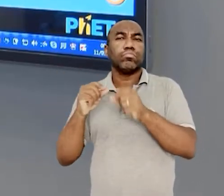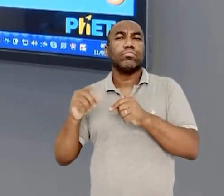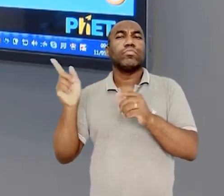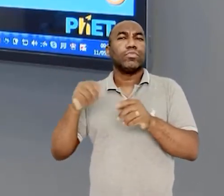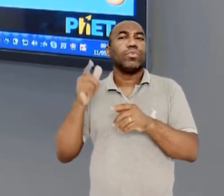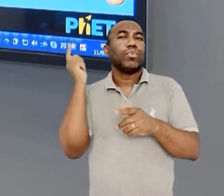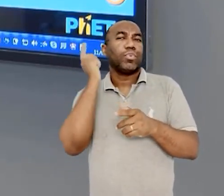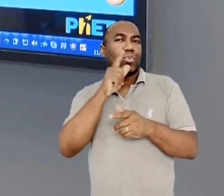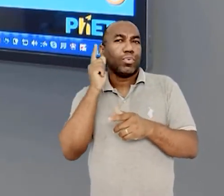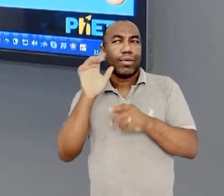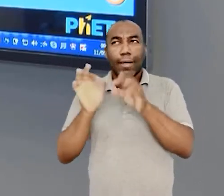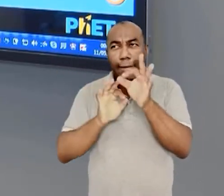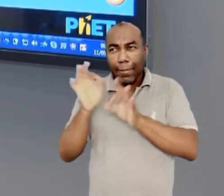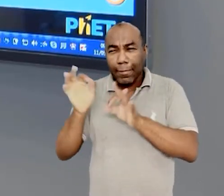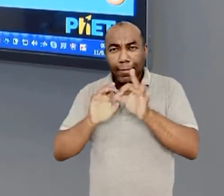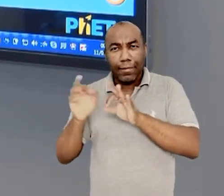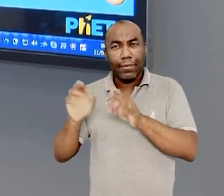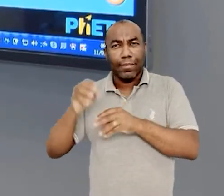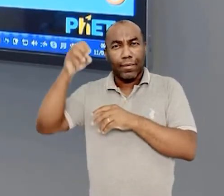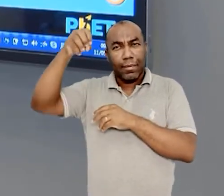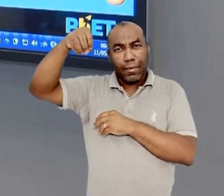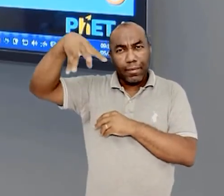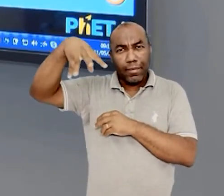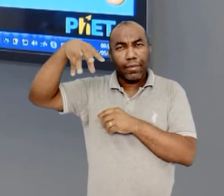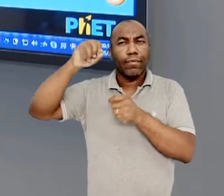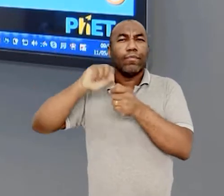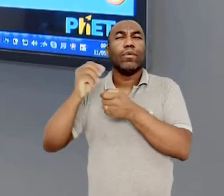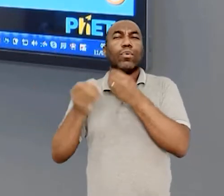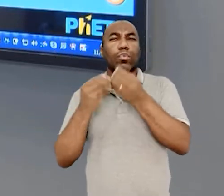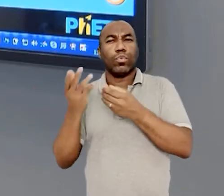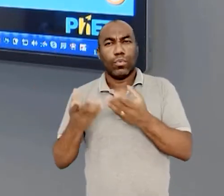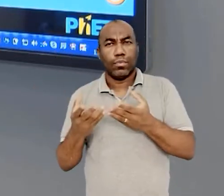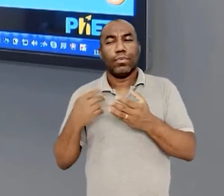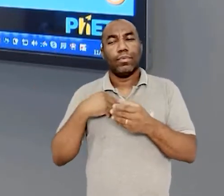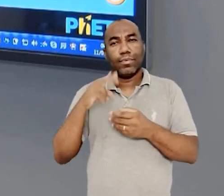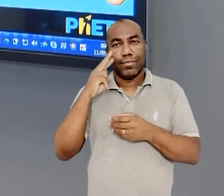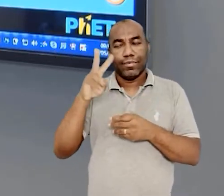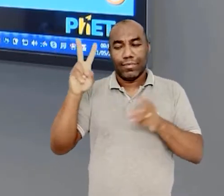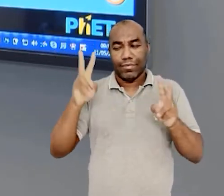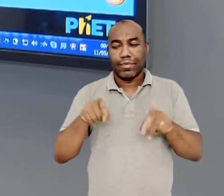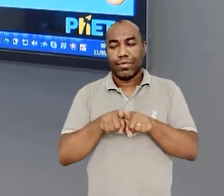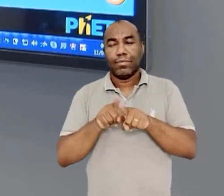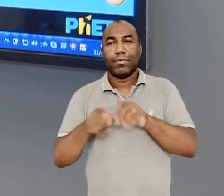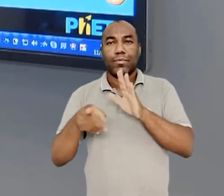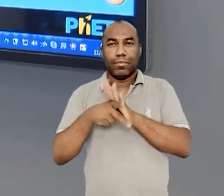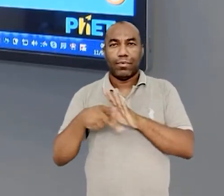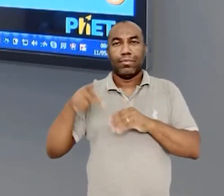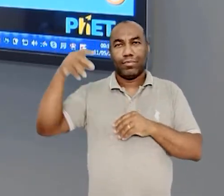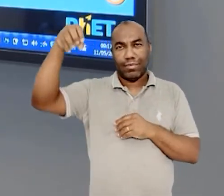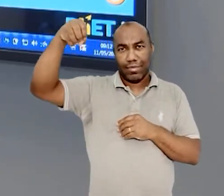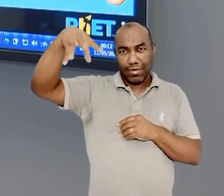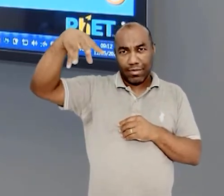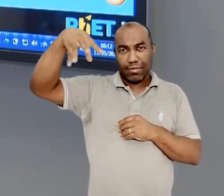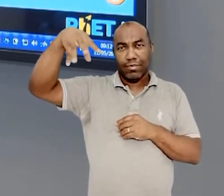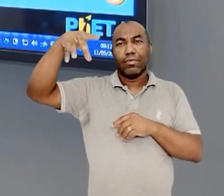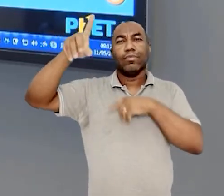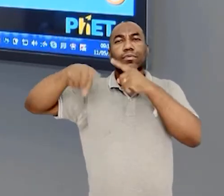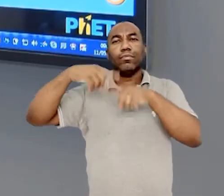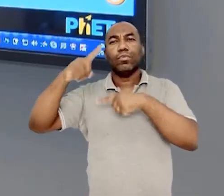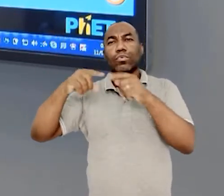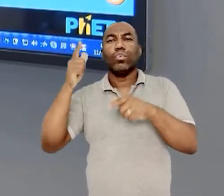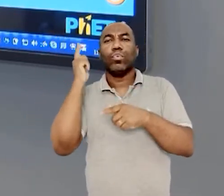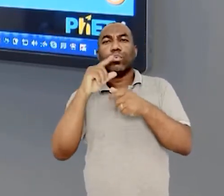estudante pode montar uma lâmpada e como ela pode funcionar. Veja, eu conectei aqui na parte inferior da lâmpada. O